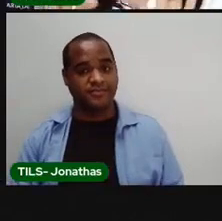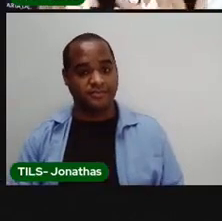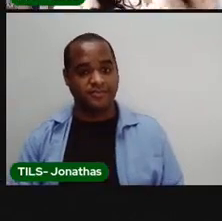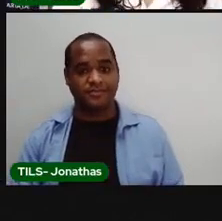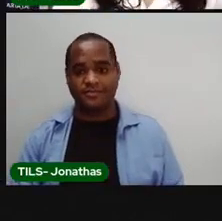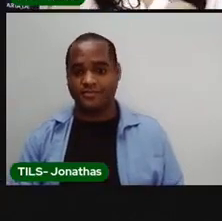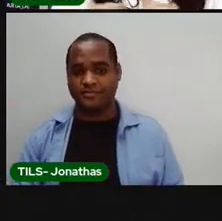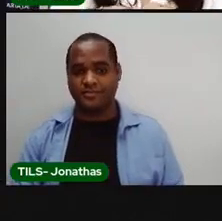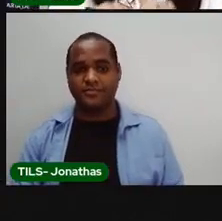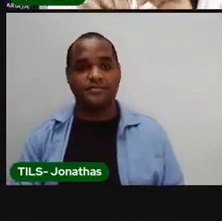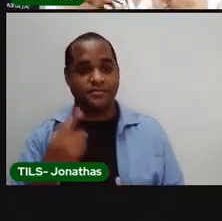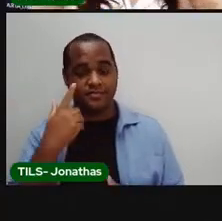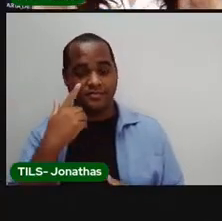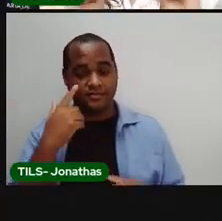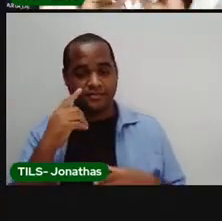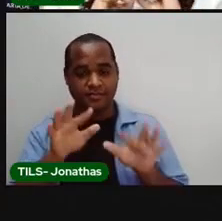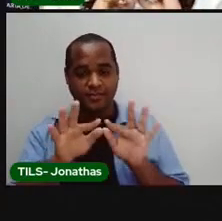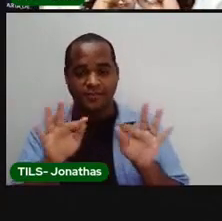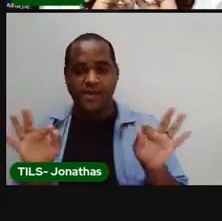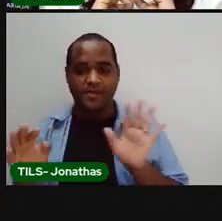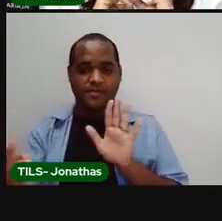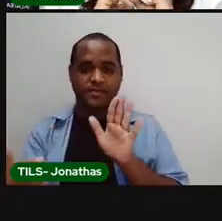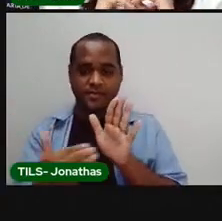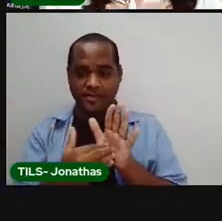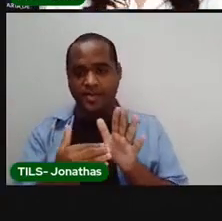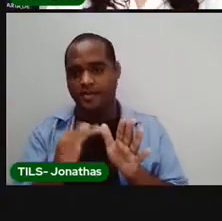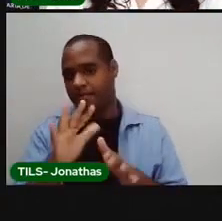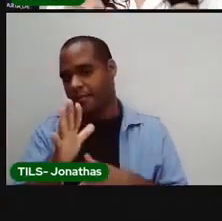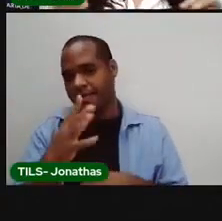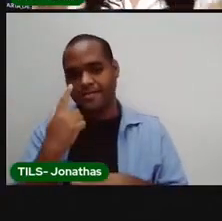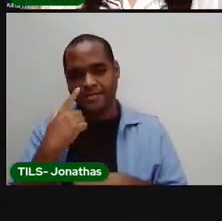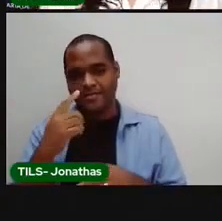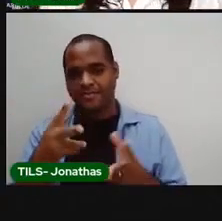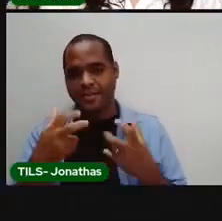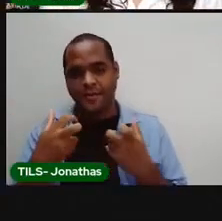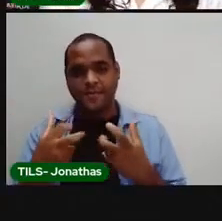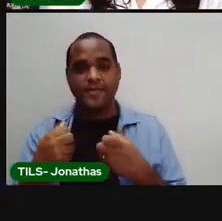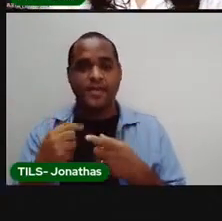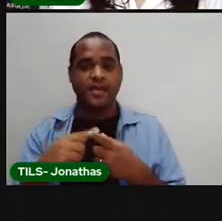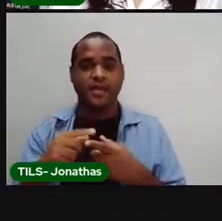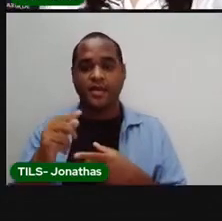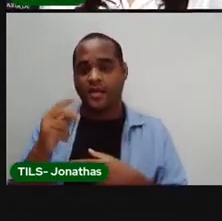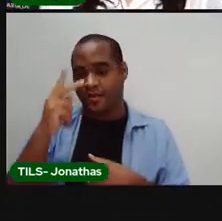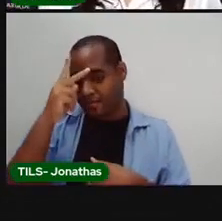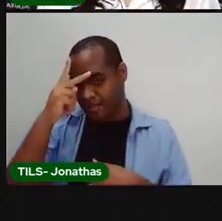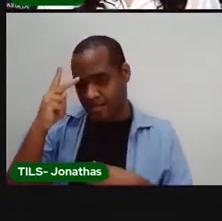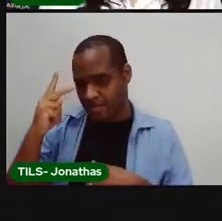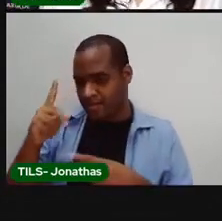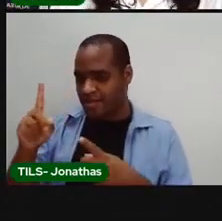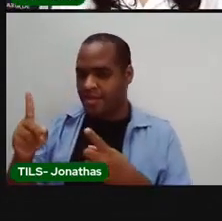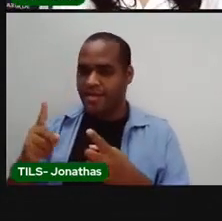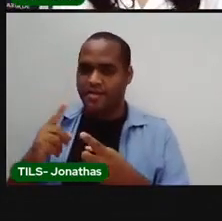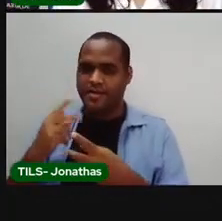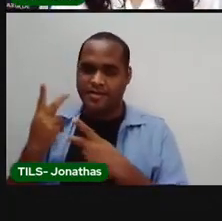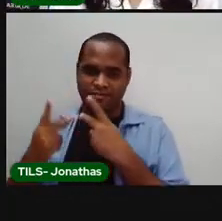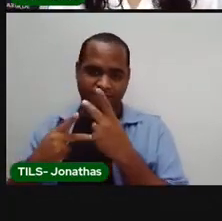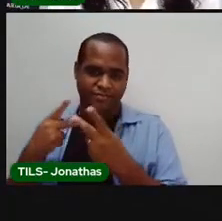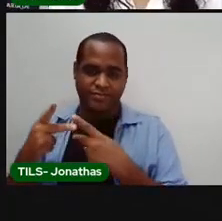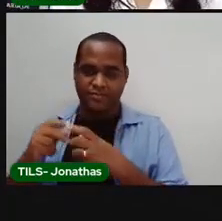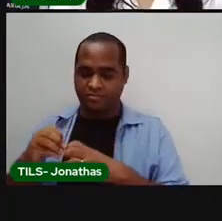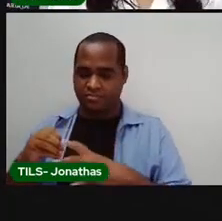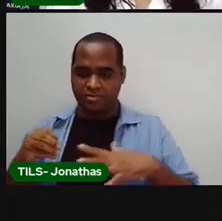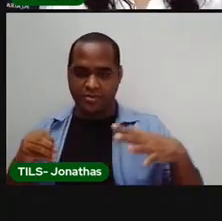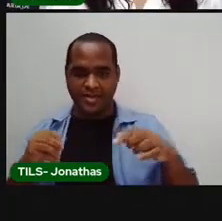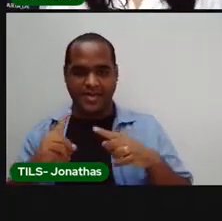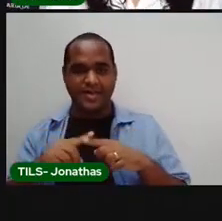Olha essa parlenda, esse pedacinho que a Pró pegou. Quem cochicha o rabo espicha na cadeira